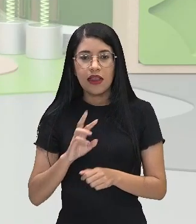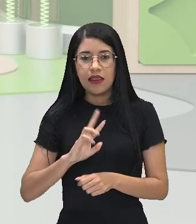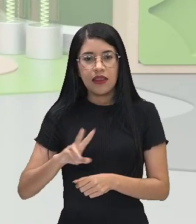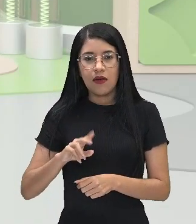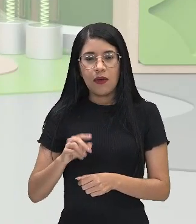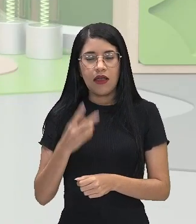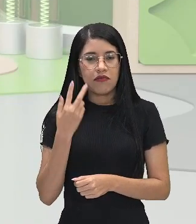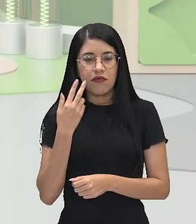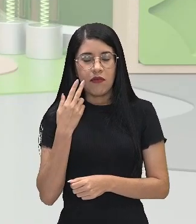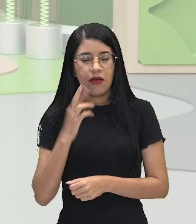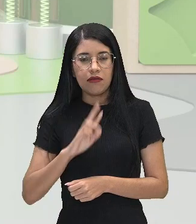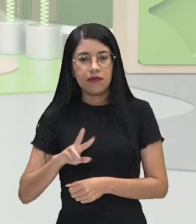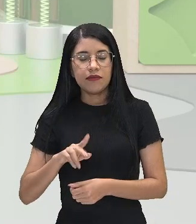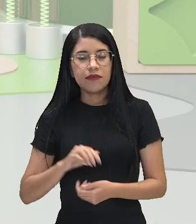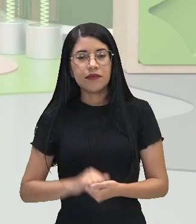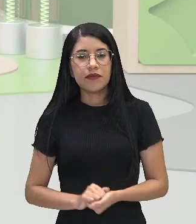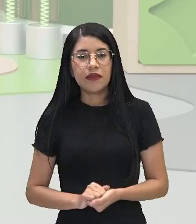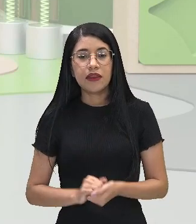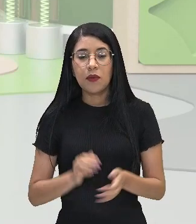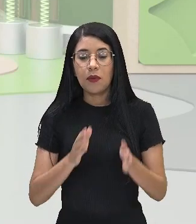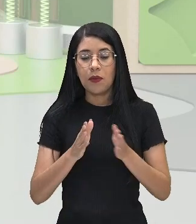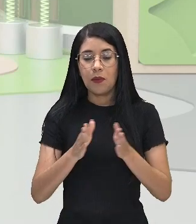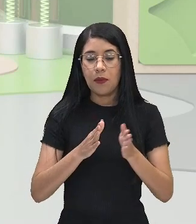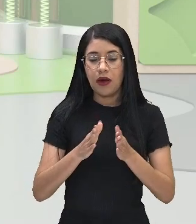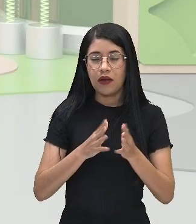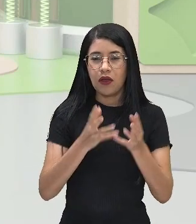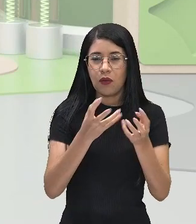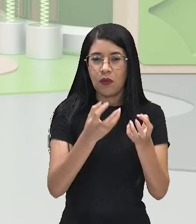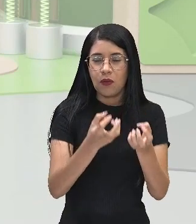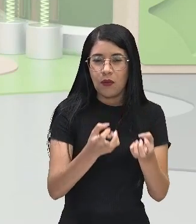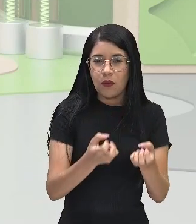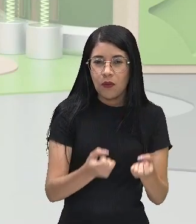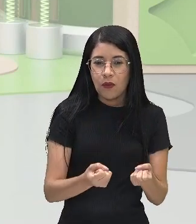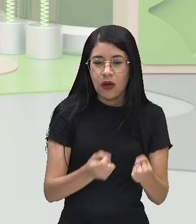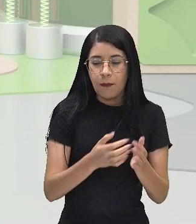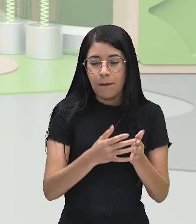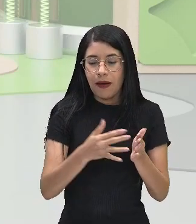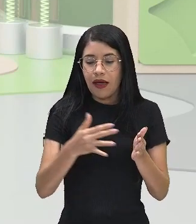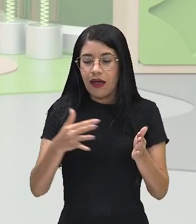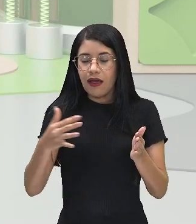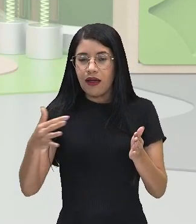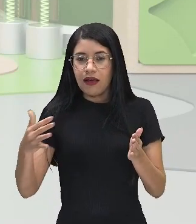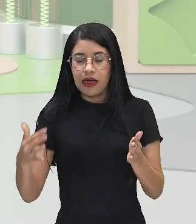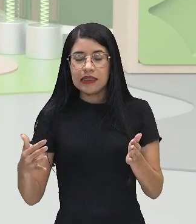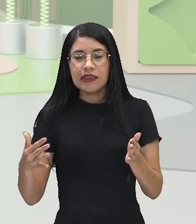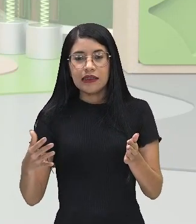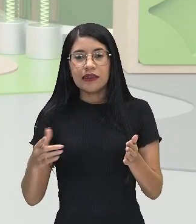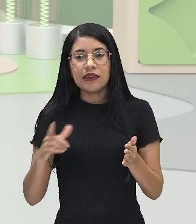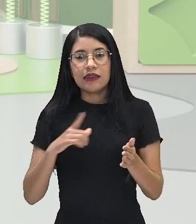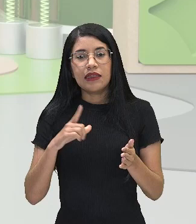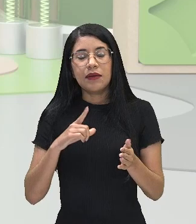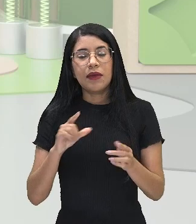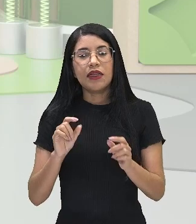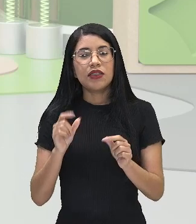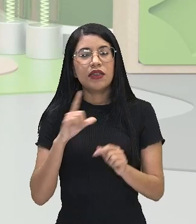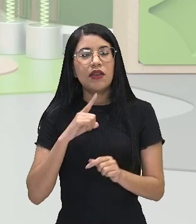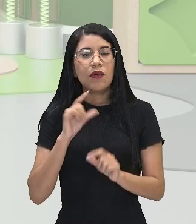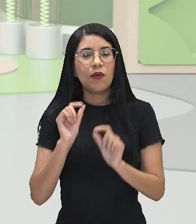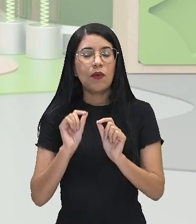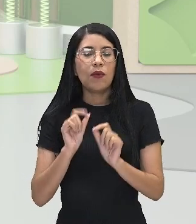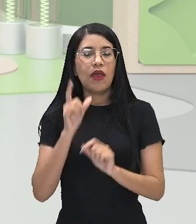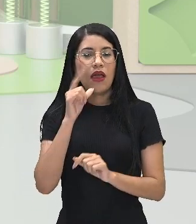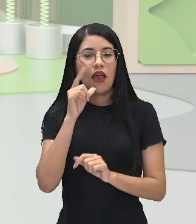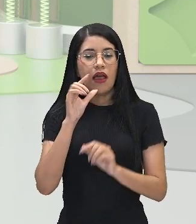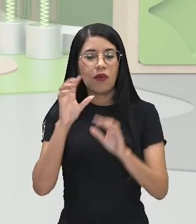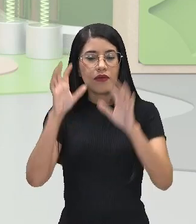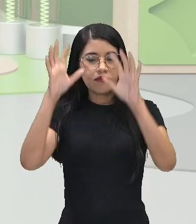normal. Um grande período de seca, né, que teve aí uma grande diminuição na quantidade